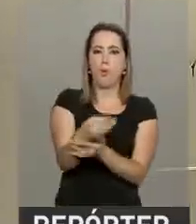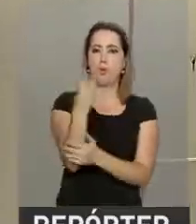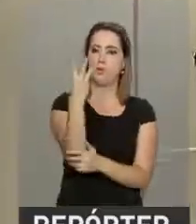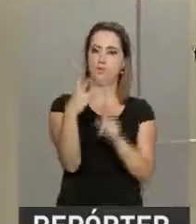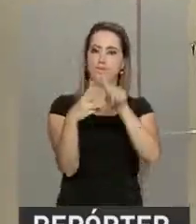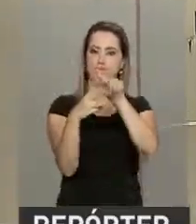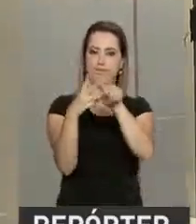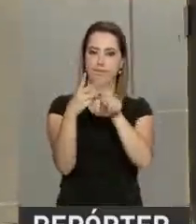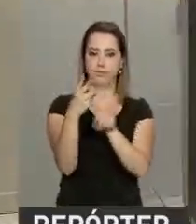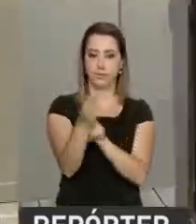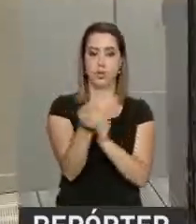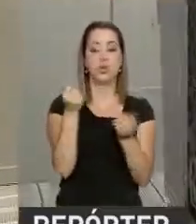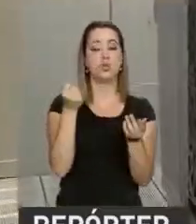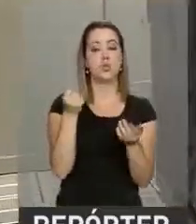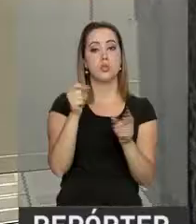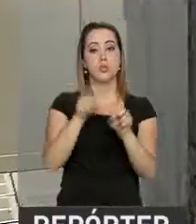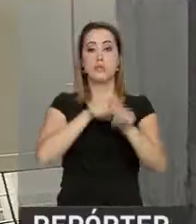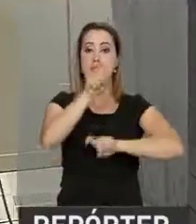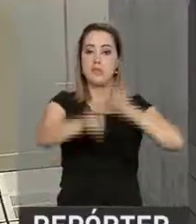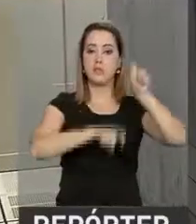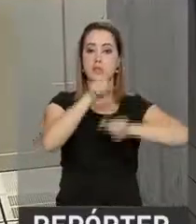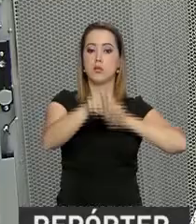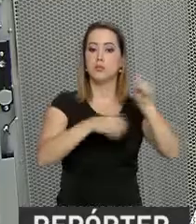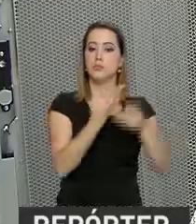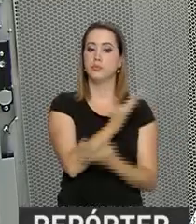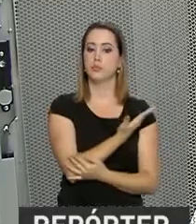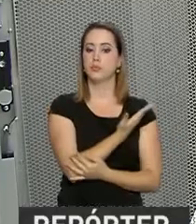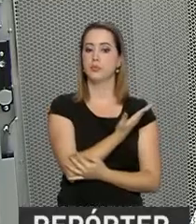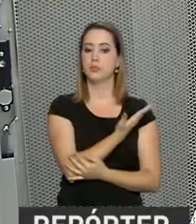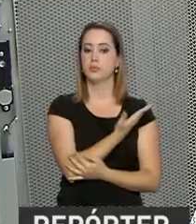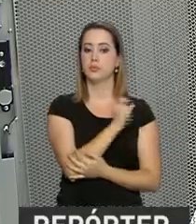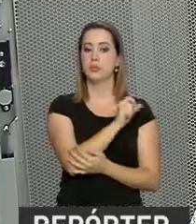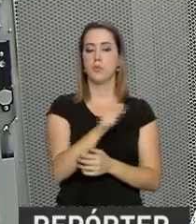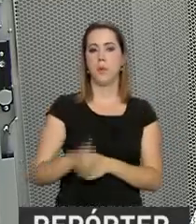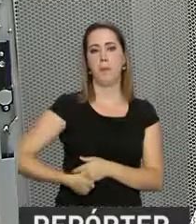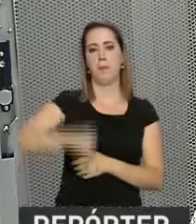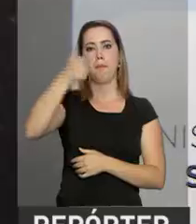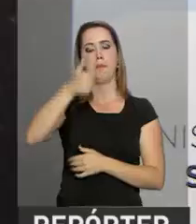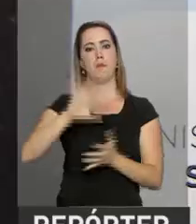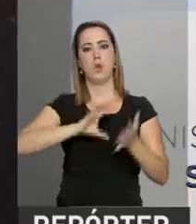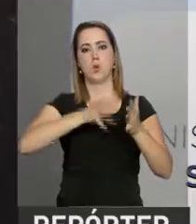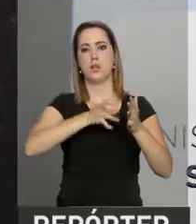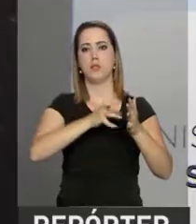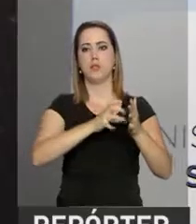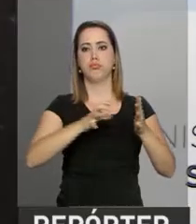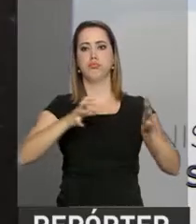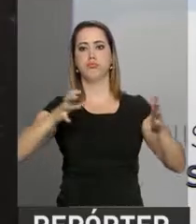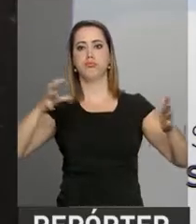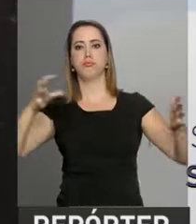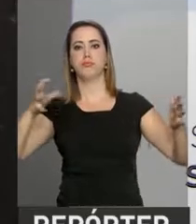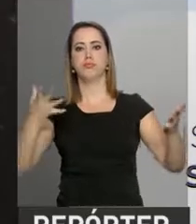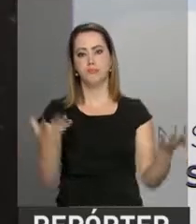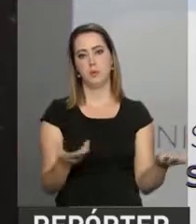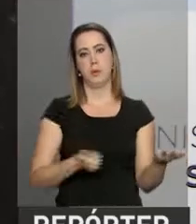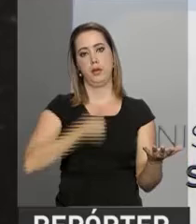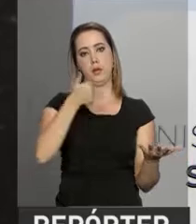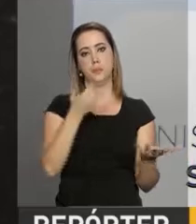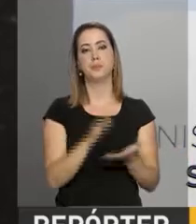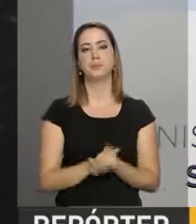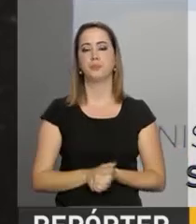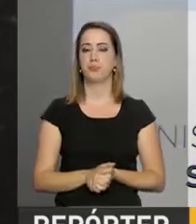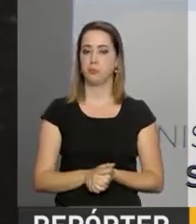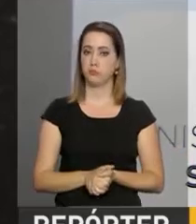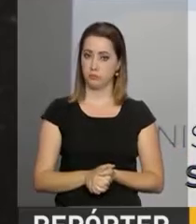vão ampliar em até dez vezes a capacidade de armazenamento de dados nós investimos 67 bilhões